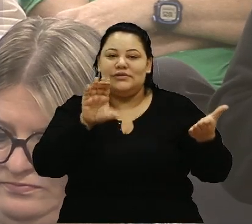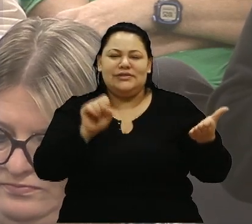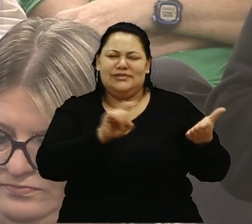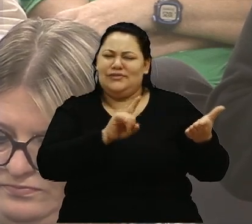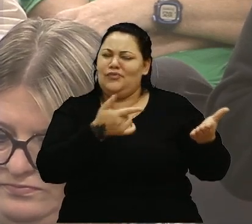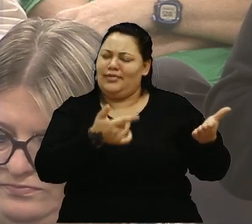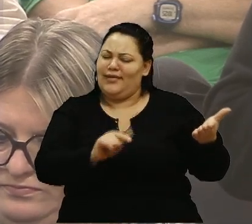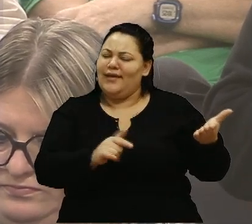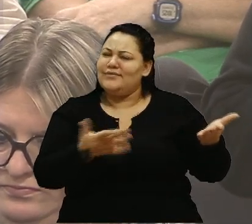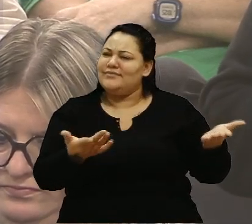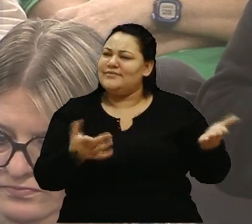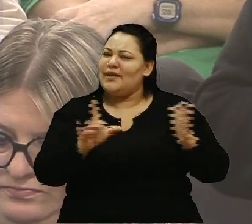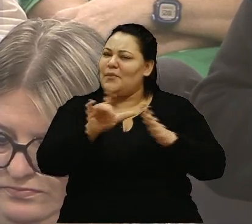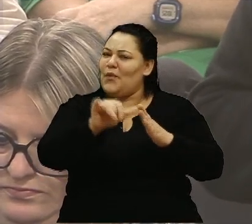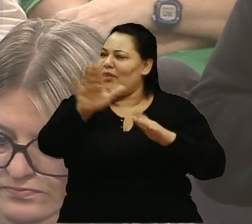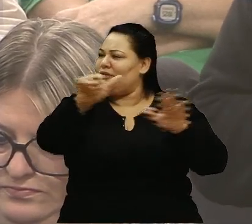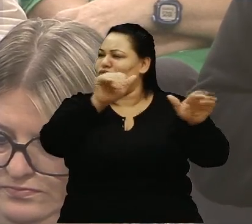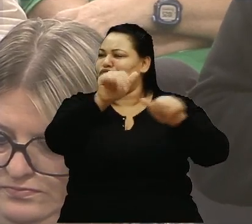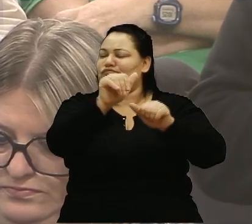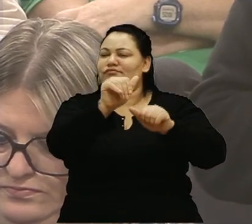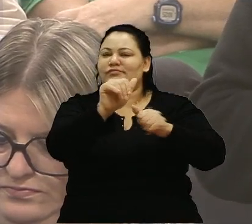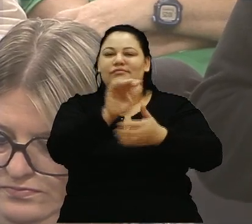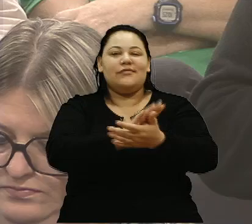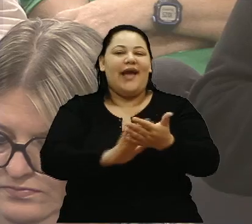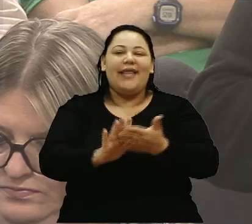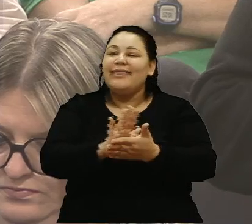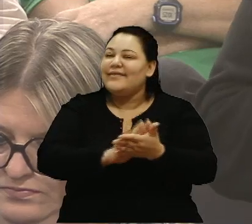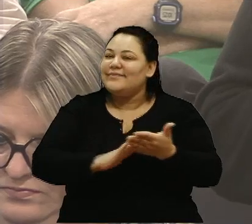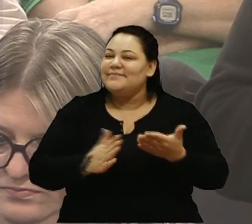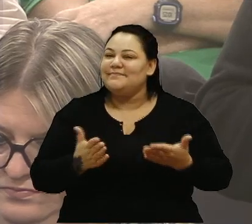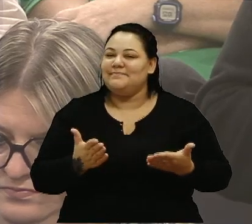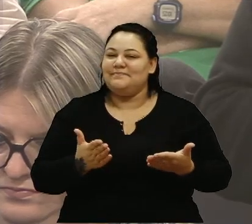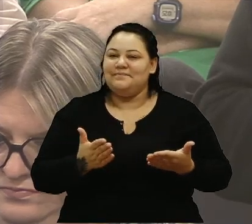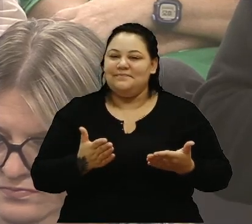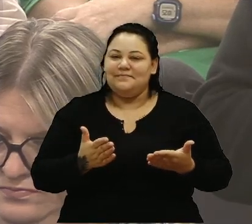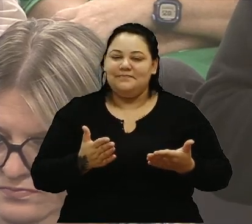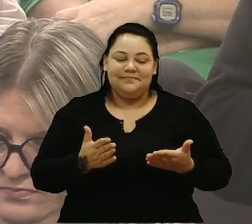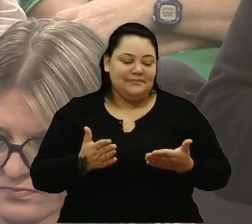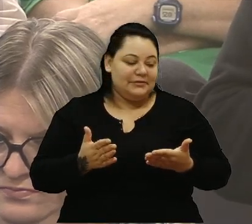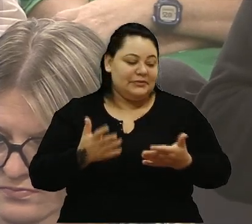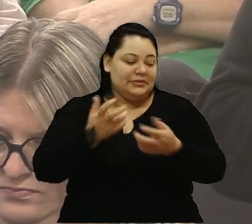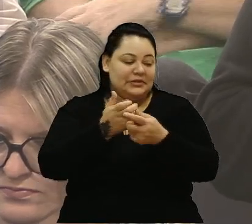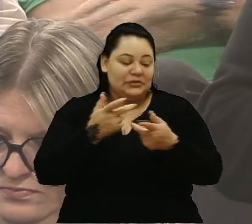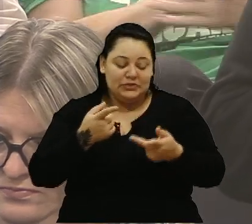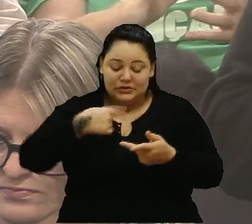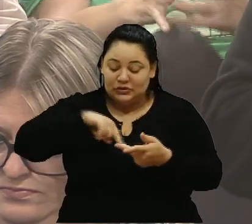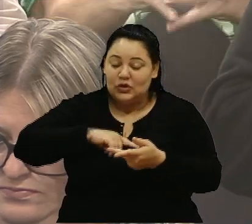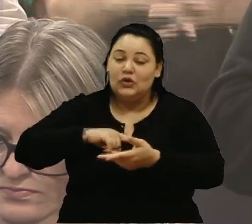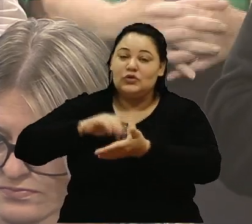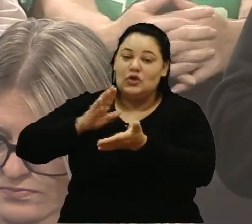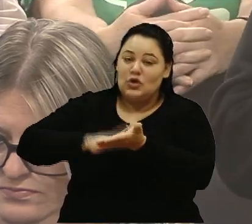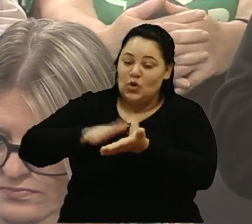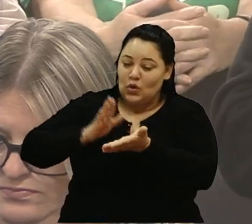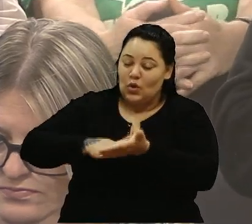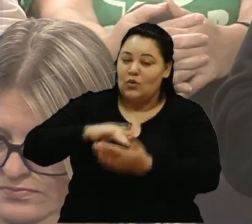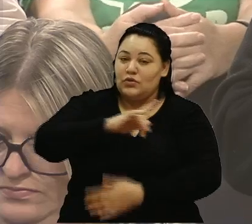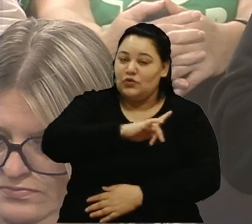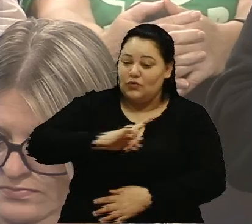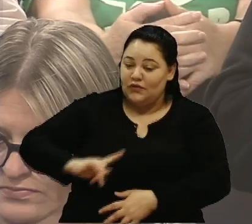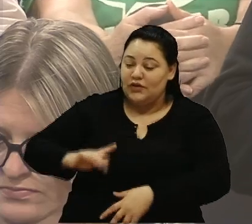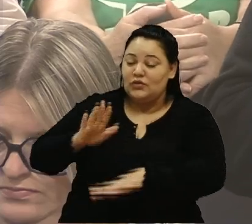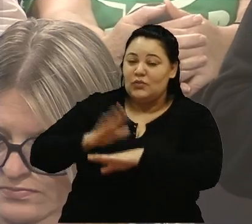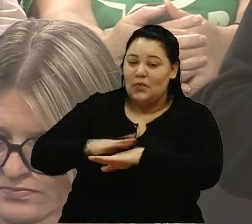existem, né, as equipes de estratégia de saúde da família. Então, são essas coisas que nós cobramos do governo naquele